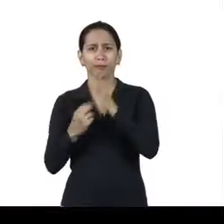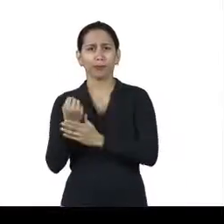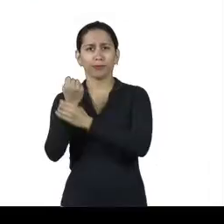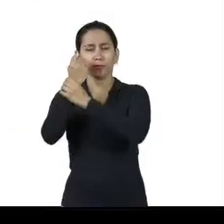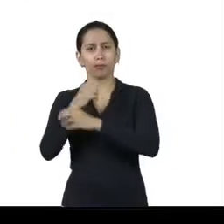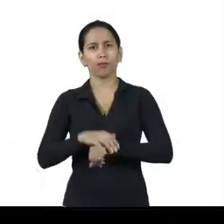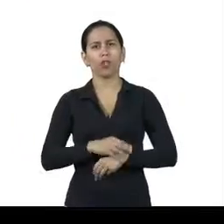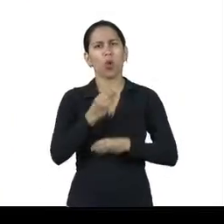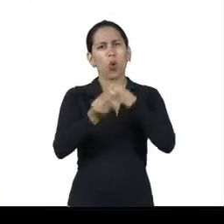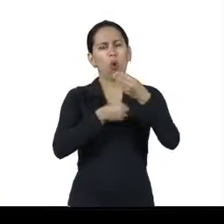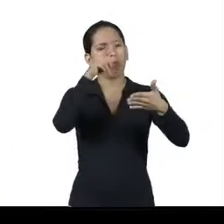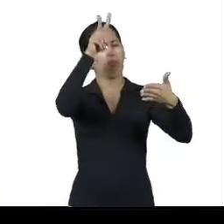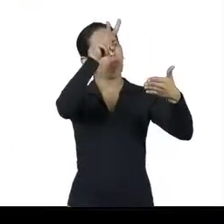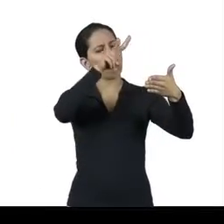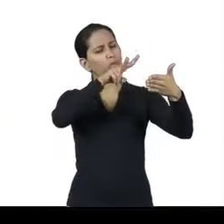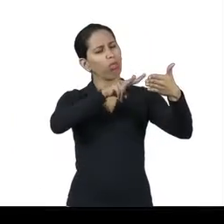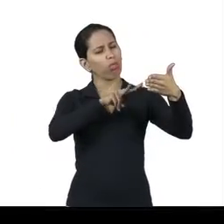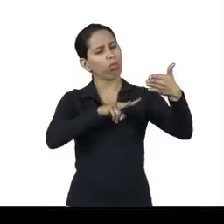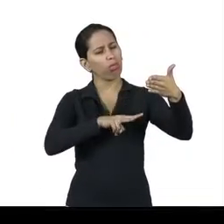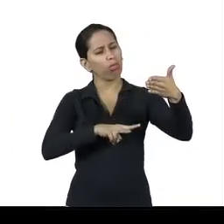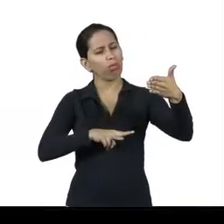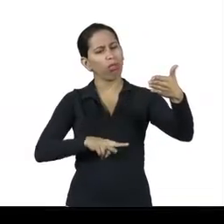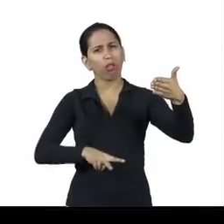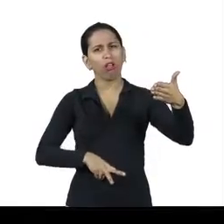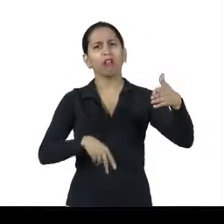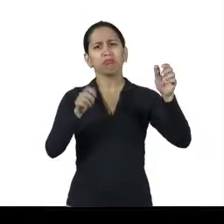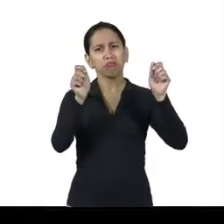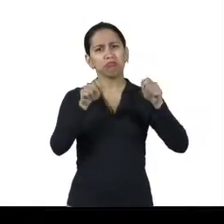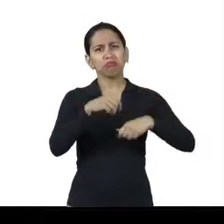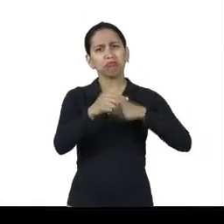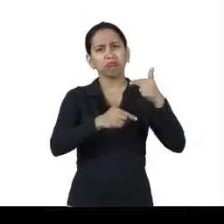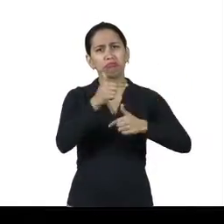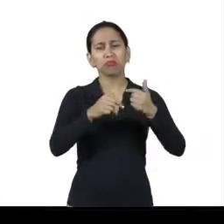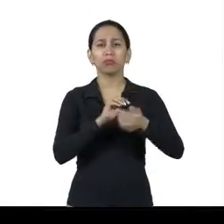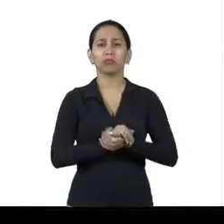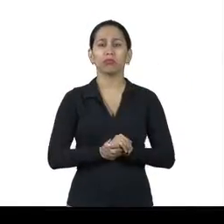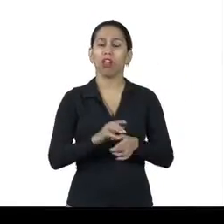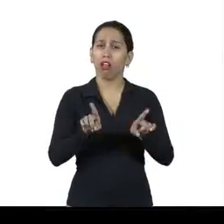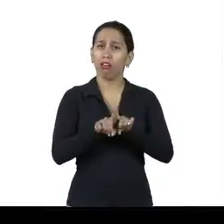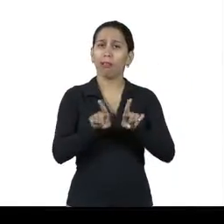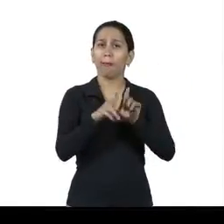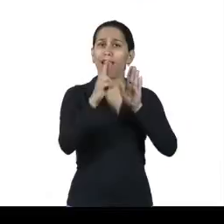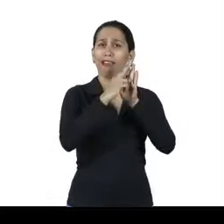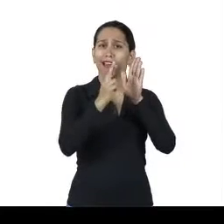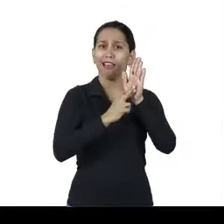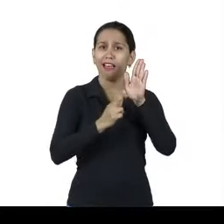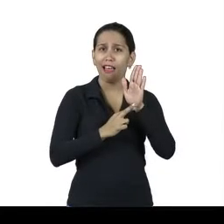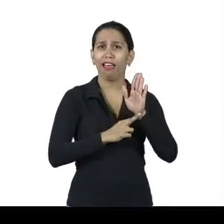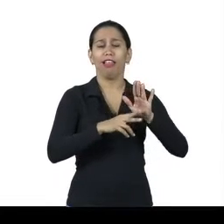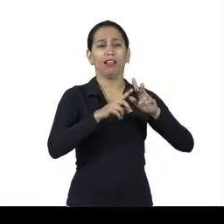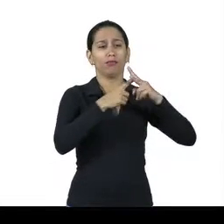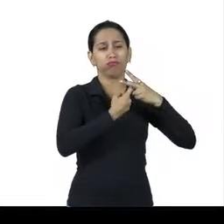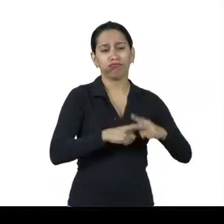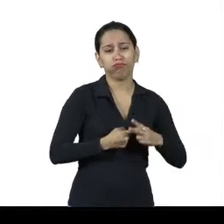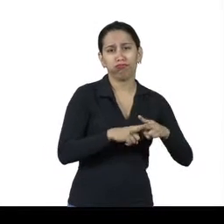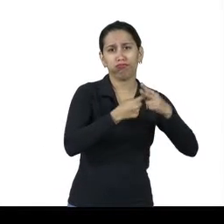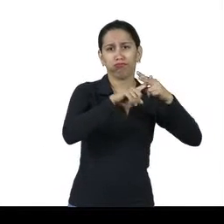uma permissão de trabalho e os requisitos de segurança de uma máquina ou equipamento.